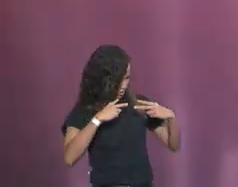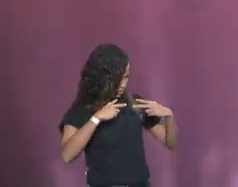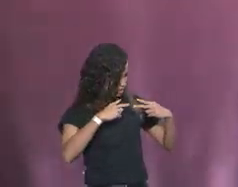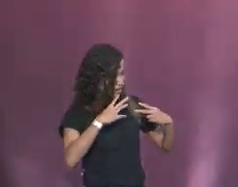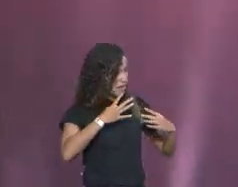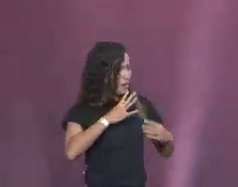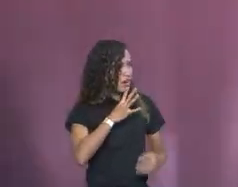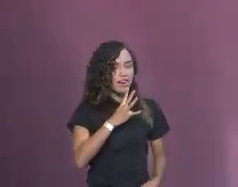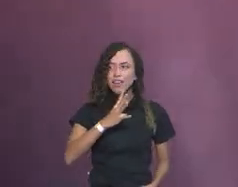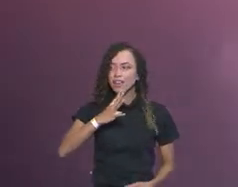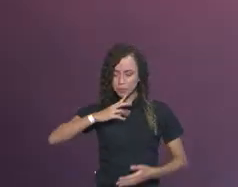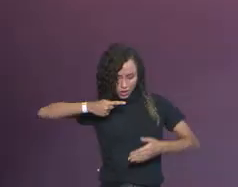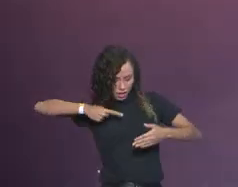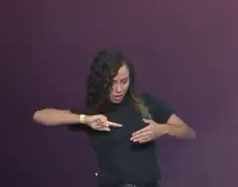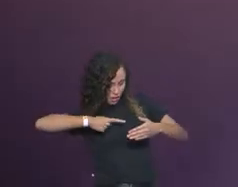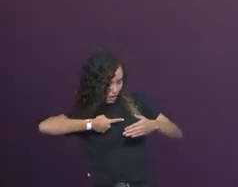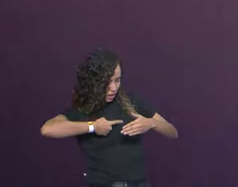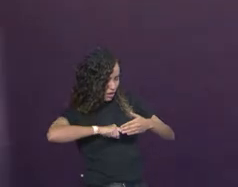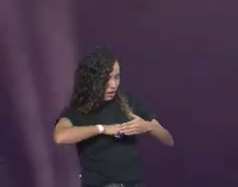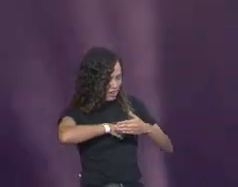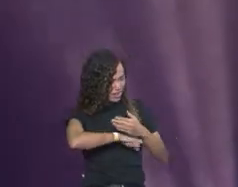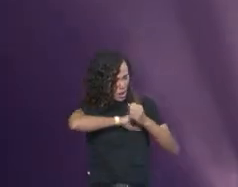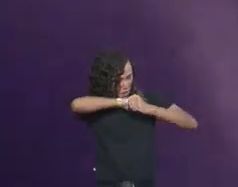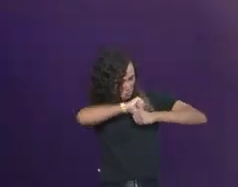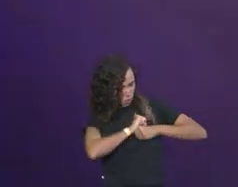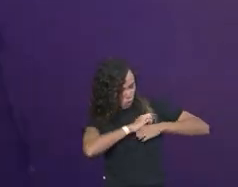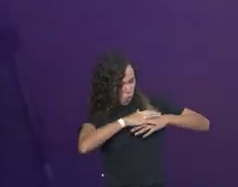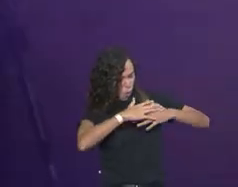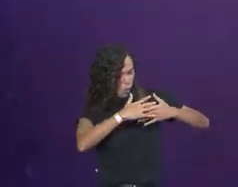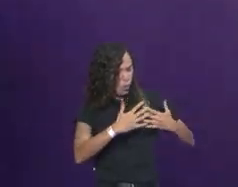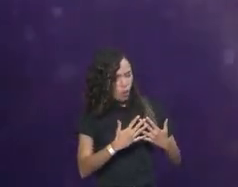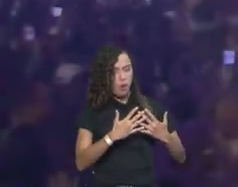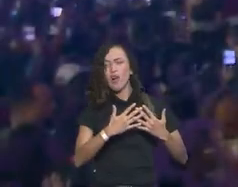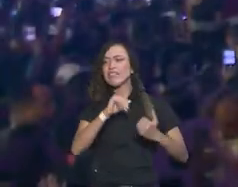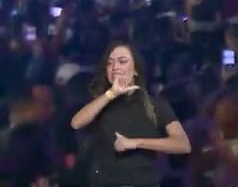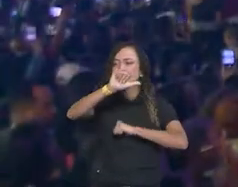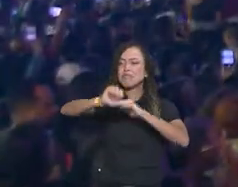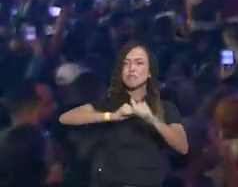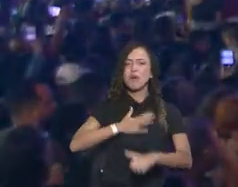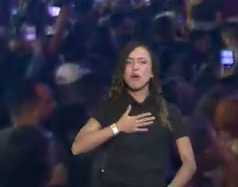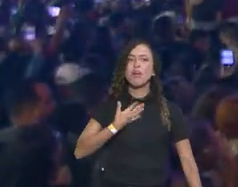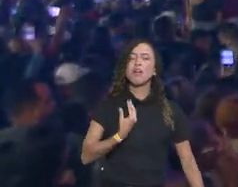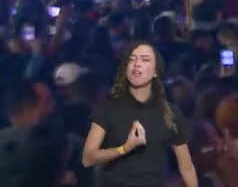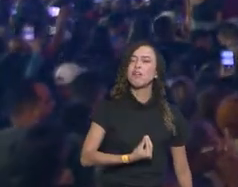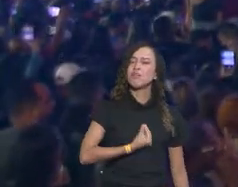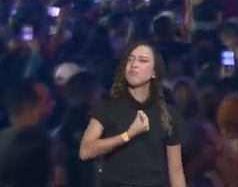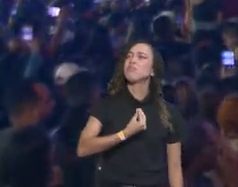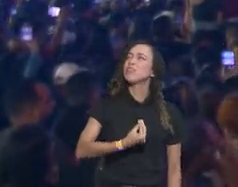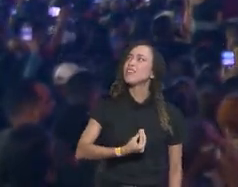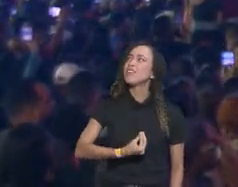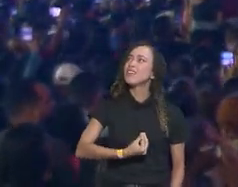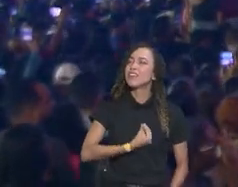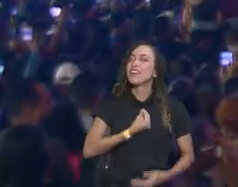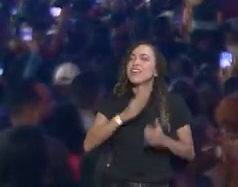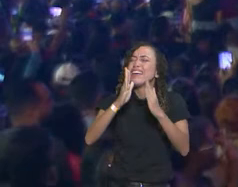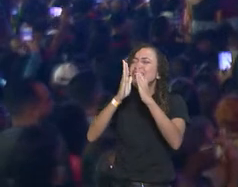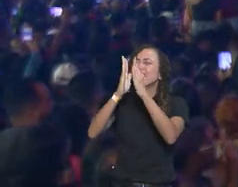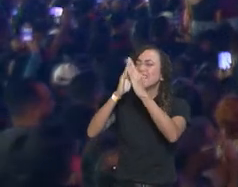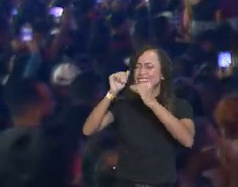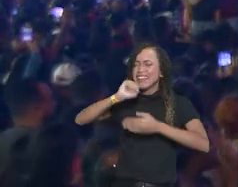sonda-me Cante mais alto diga Solte a sua voz chega a transforma